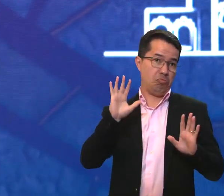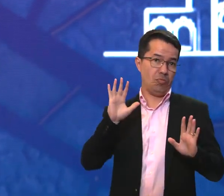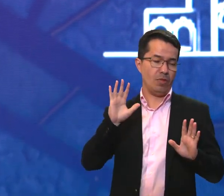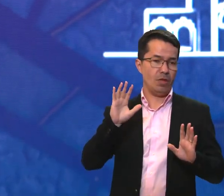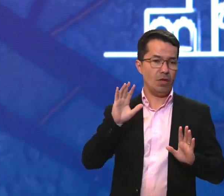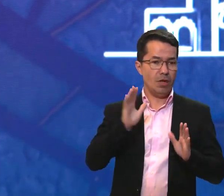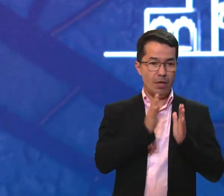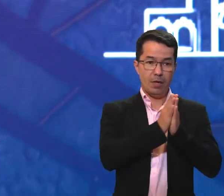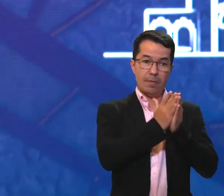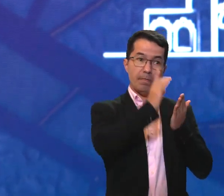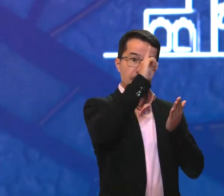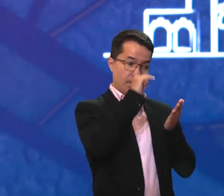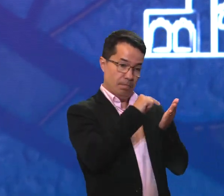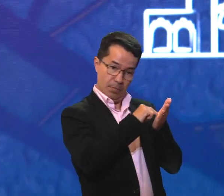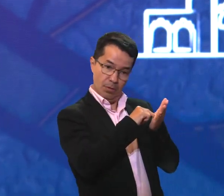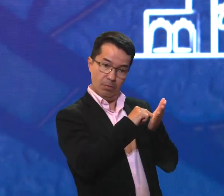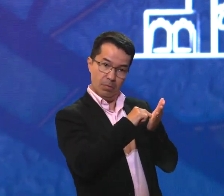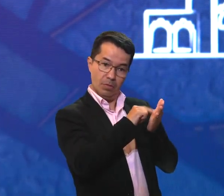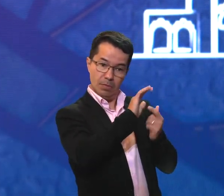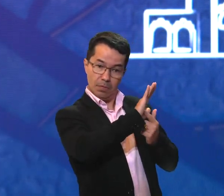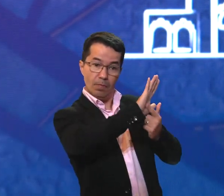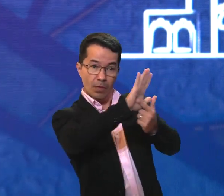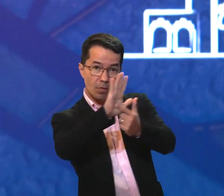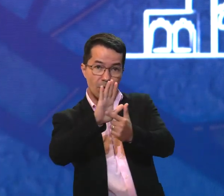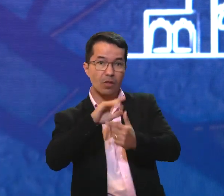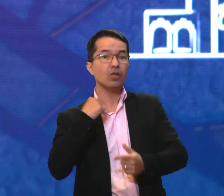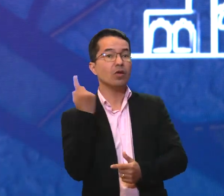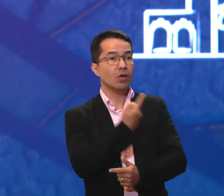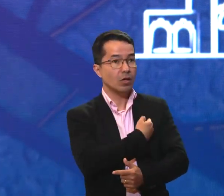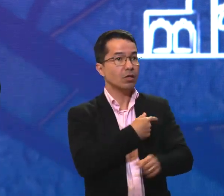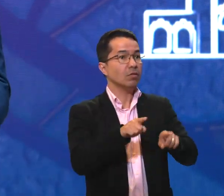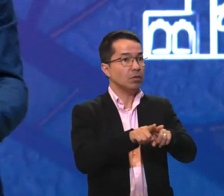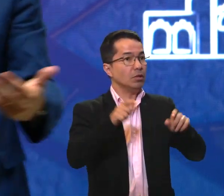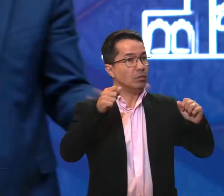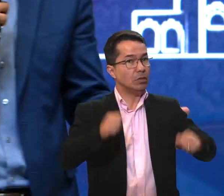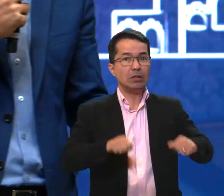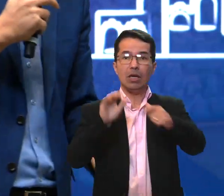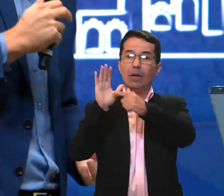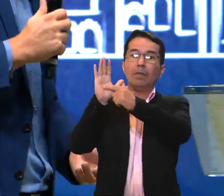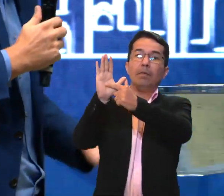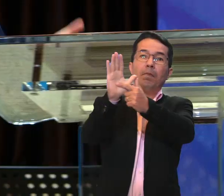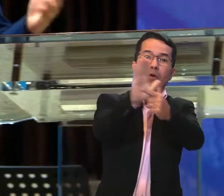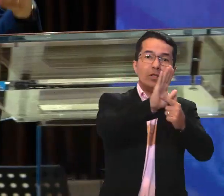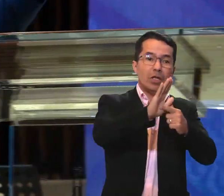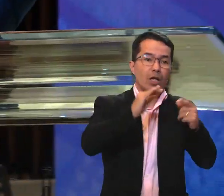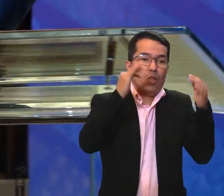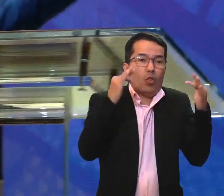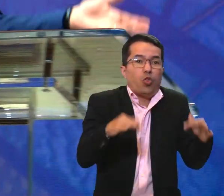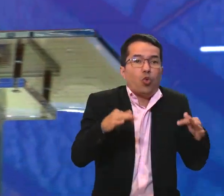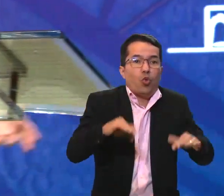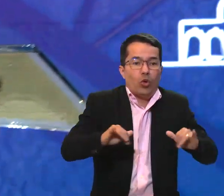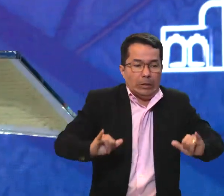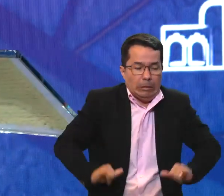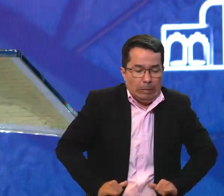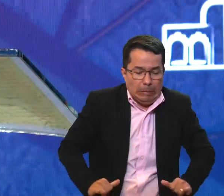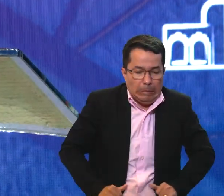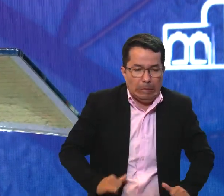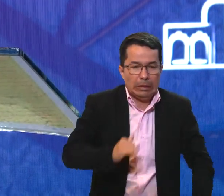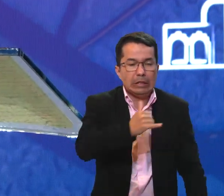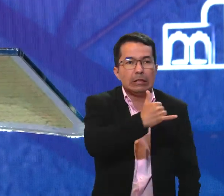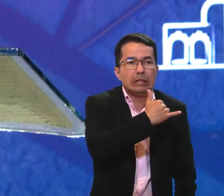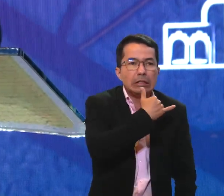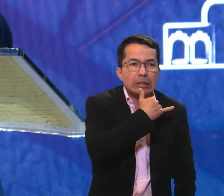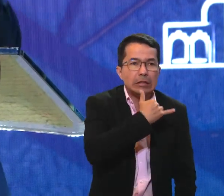a tristeza de vocês. Foi isso que aconteceu. Antes de Deus sarar a terra, o povo